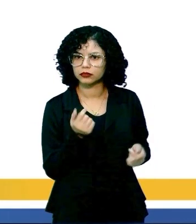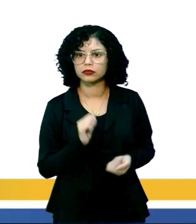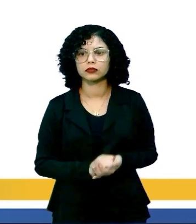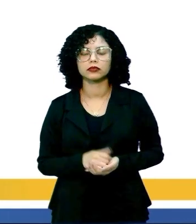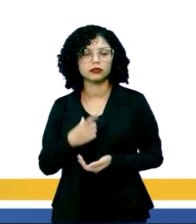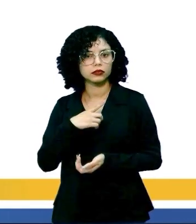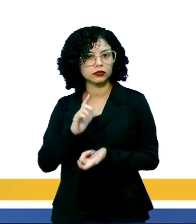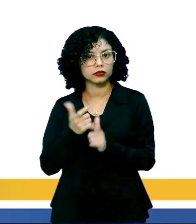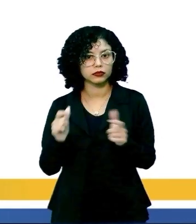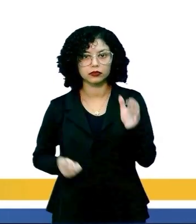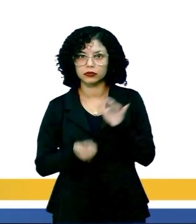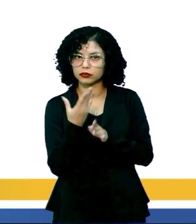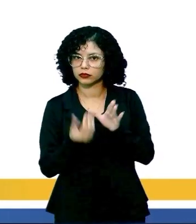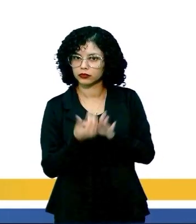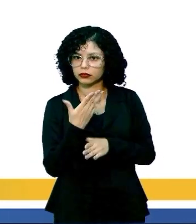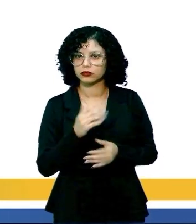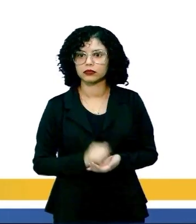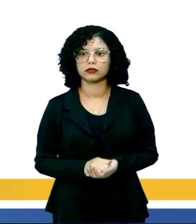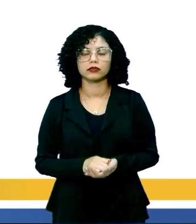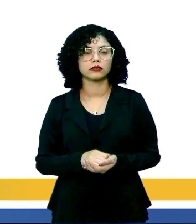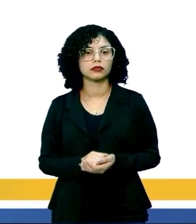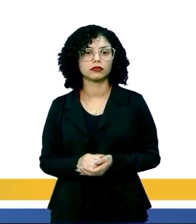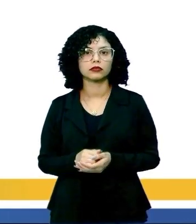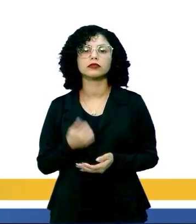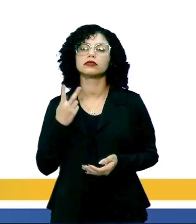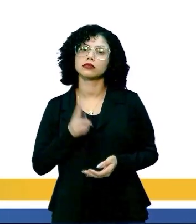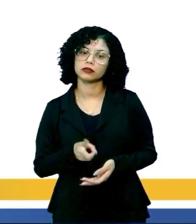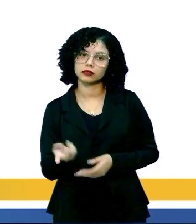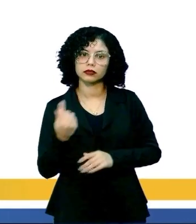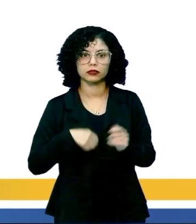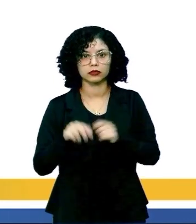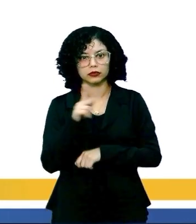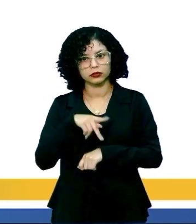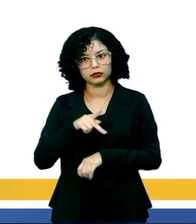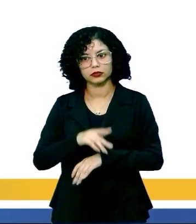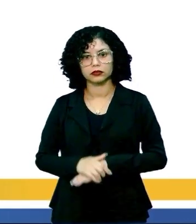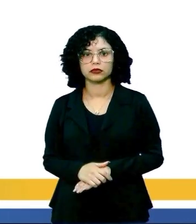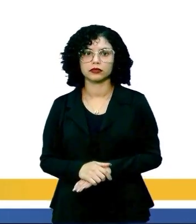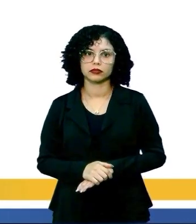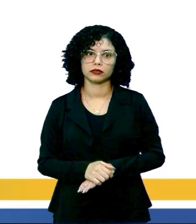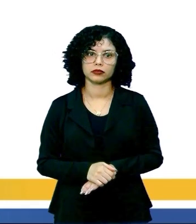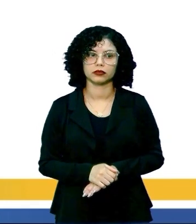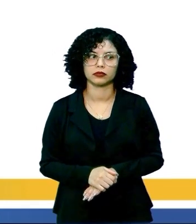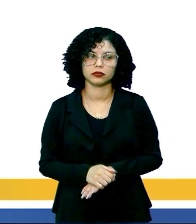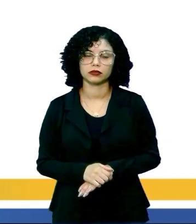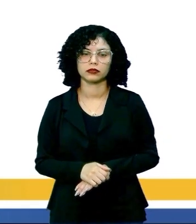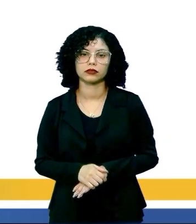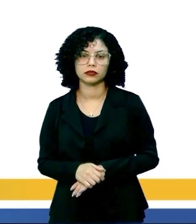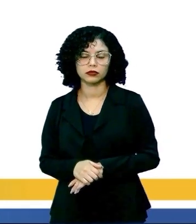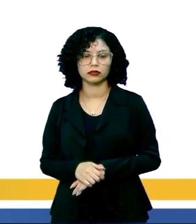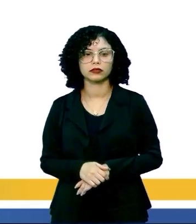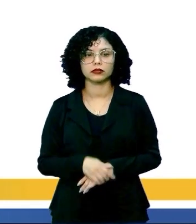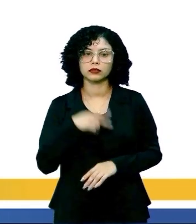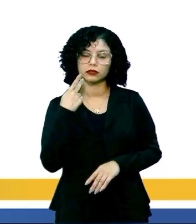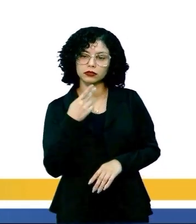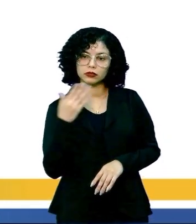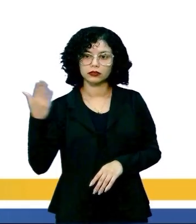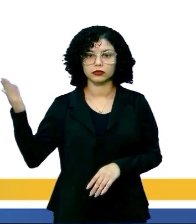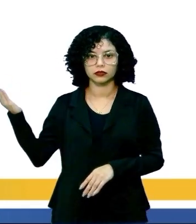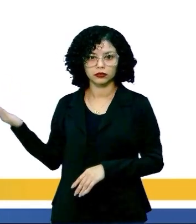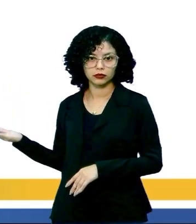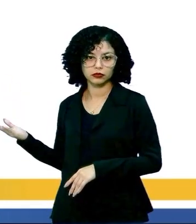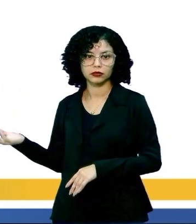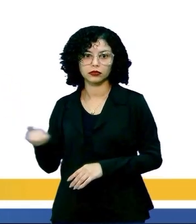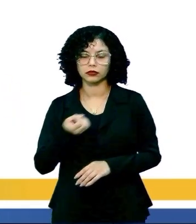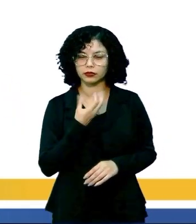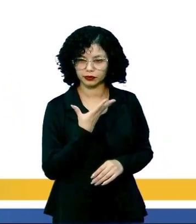seja, que tem uma maior produção e que sustentam a economia do país. Então, nessa citação, que se você observar